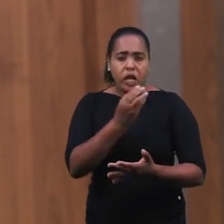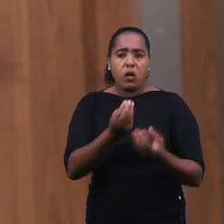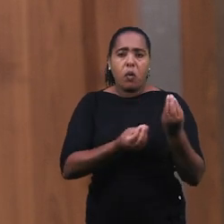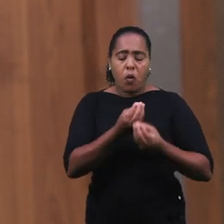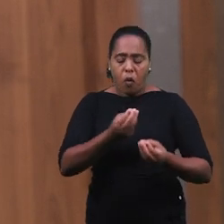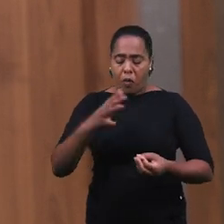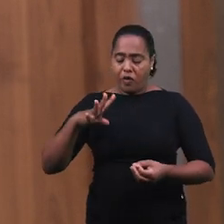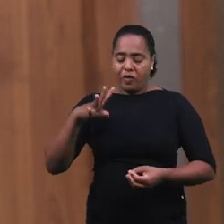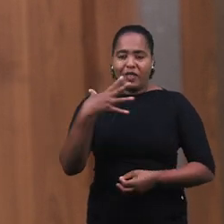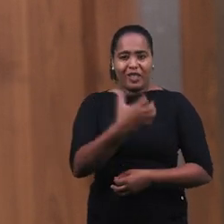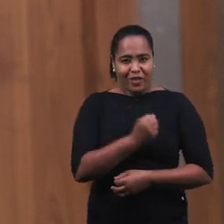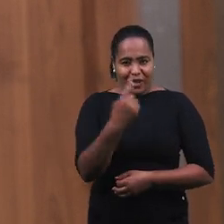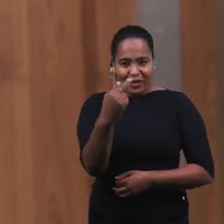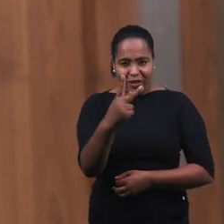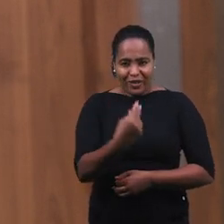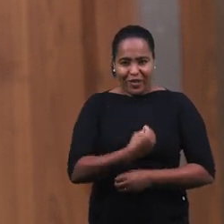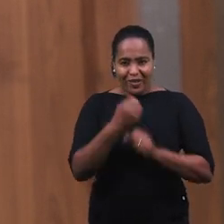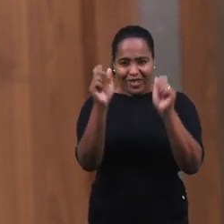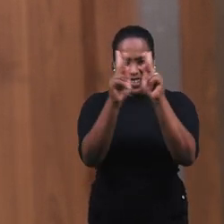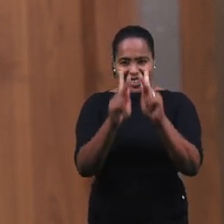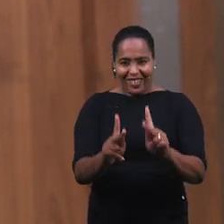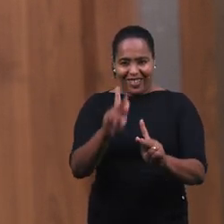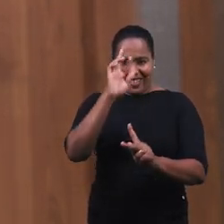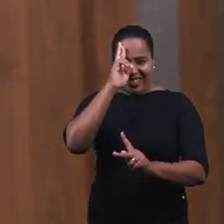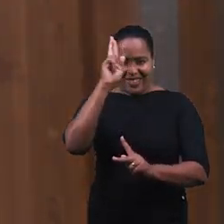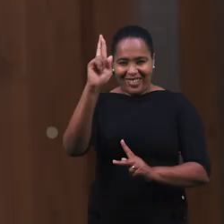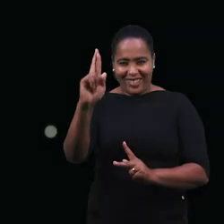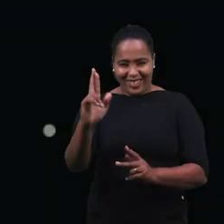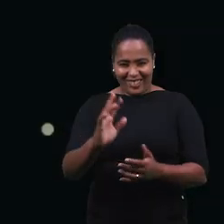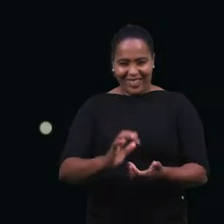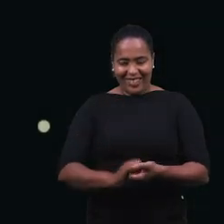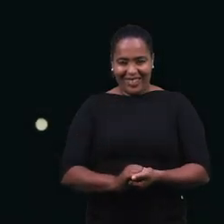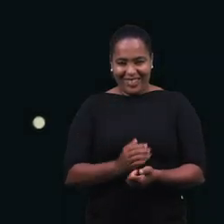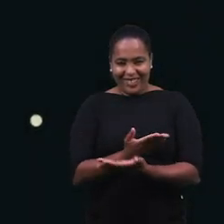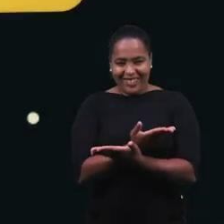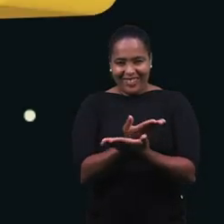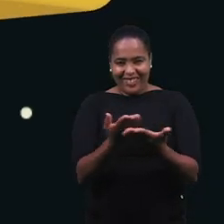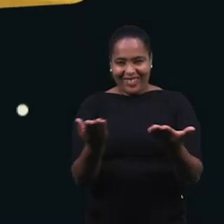la paix du Seigneur. A todos a paz do Senhor.